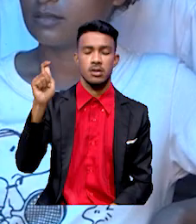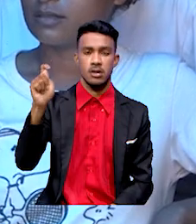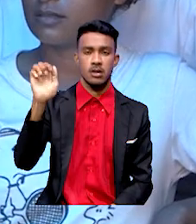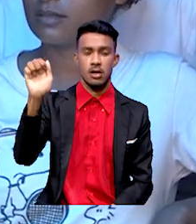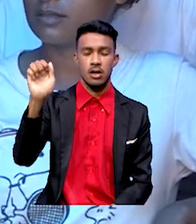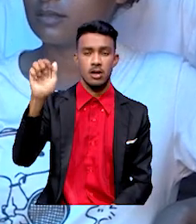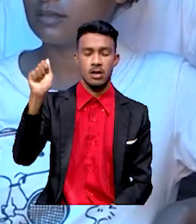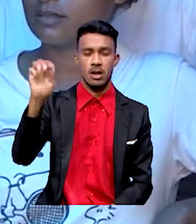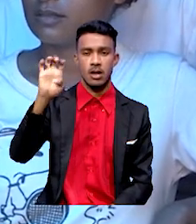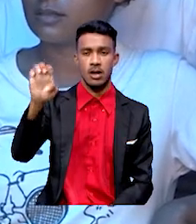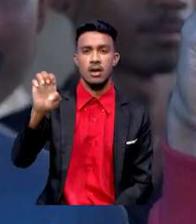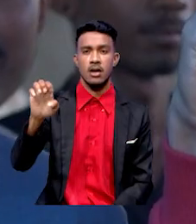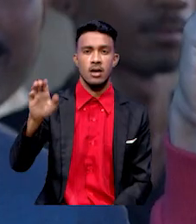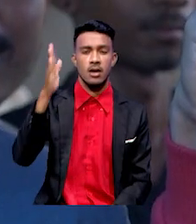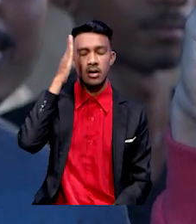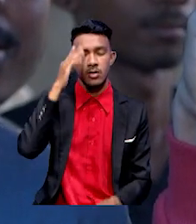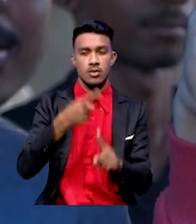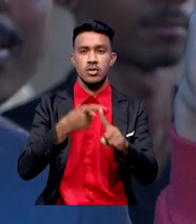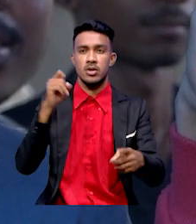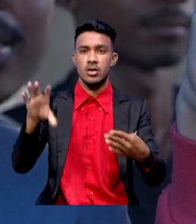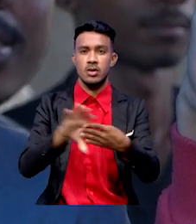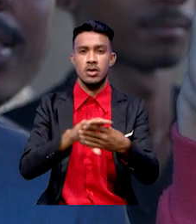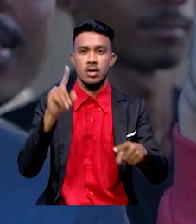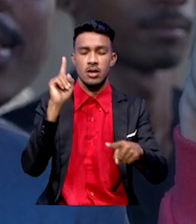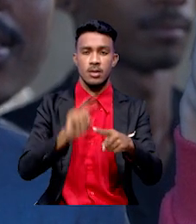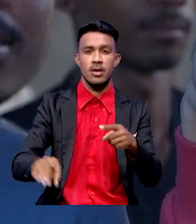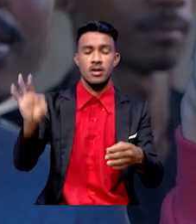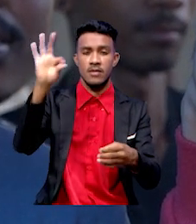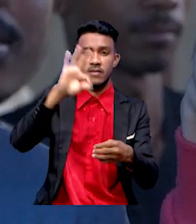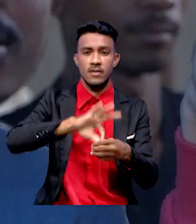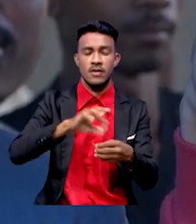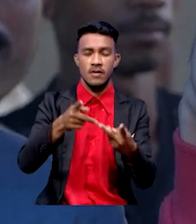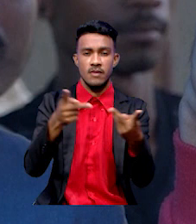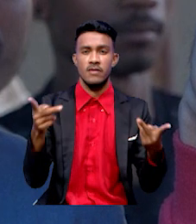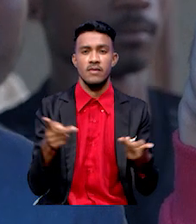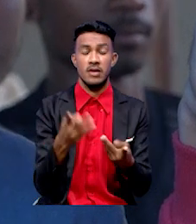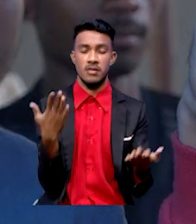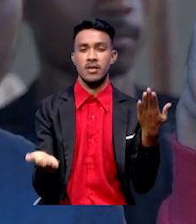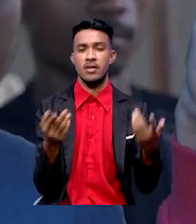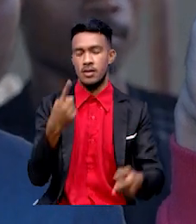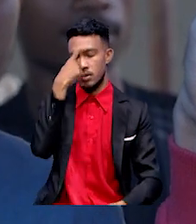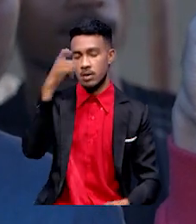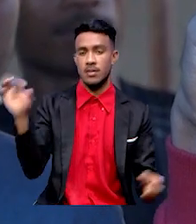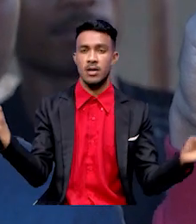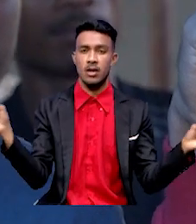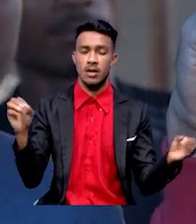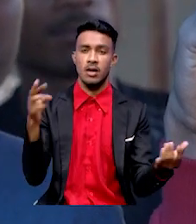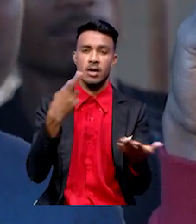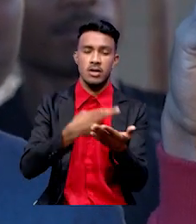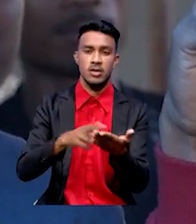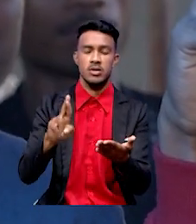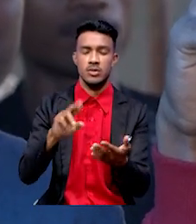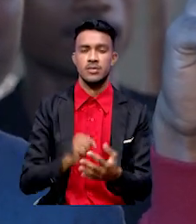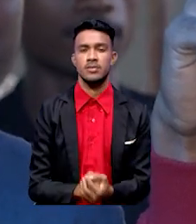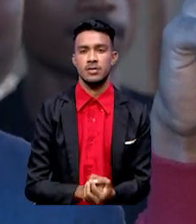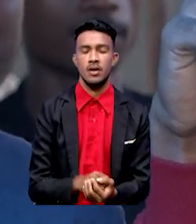katak, motivo husi eleitor Cira la bele vota e centro votação paralelo Cira, tamba la conclui processo. Kita